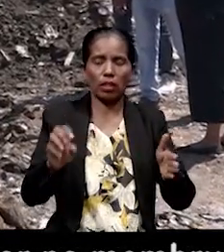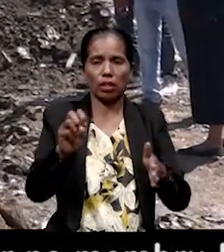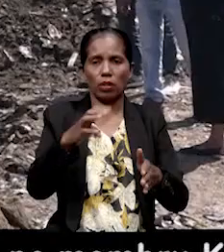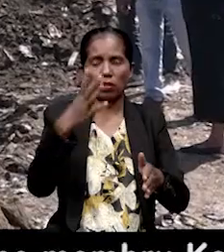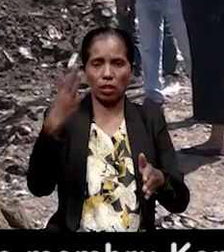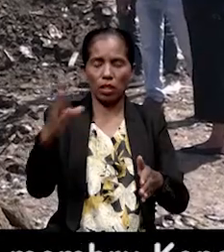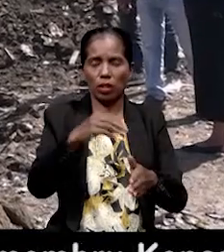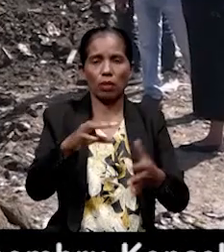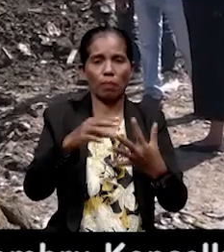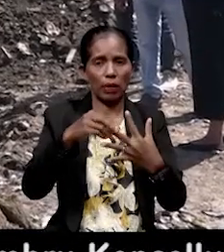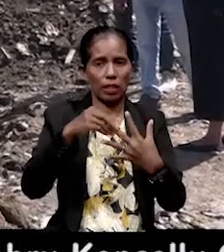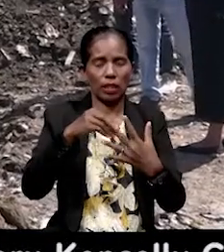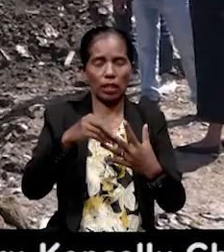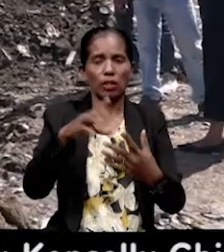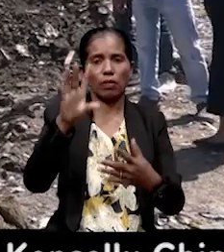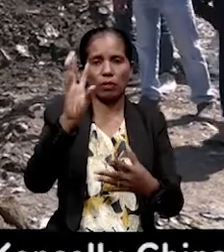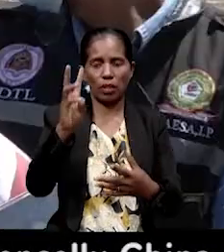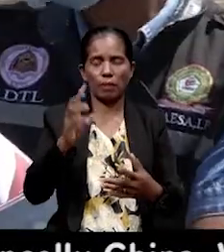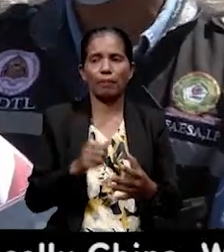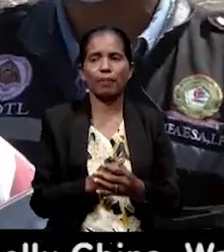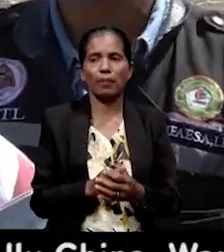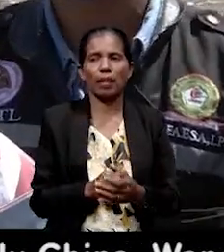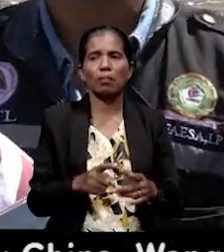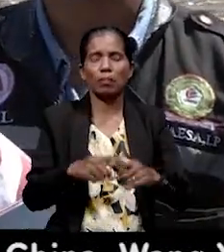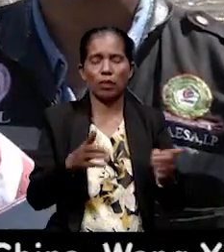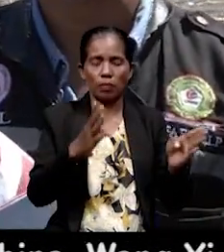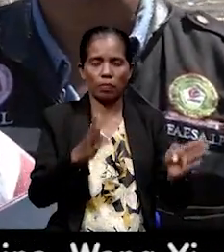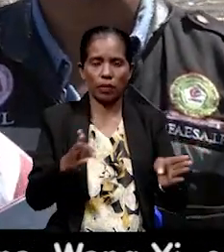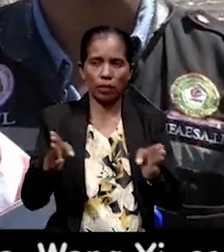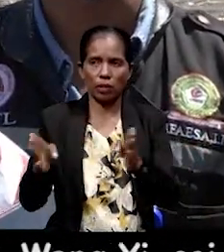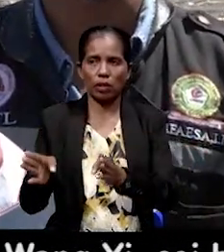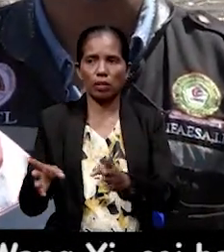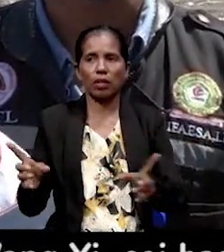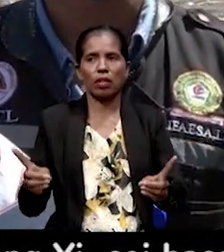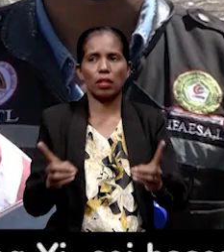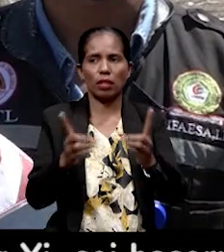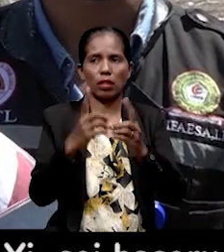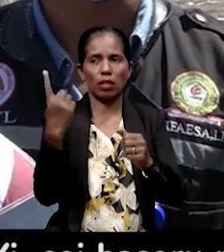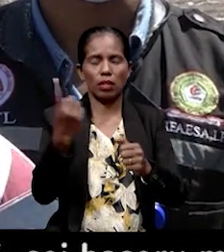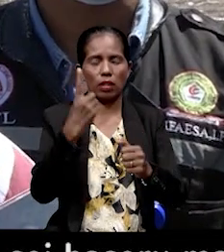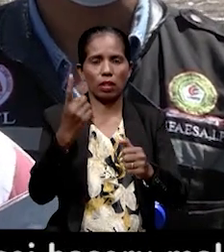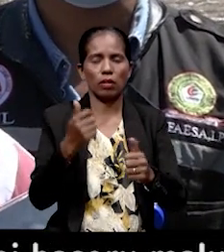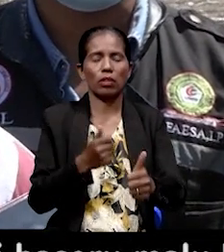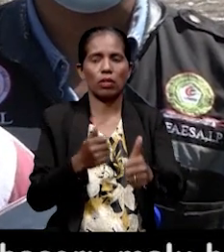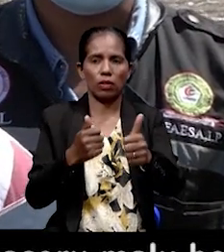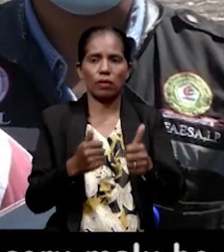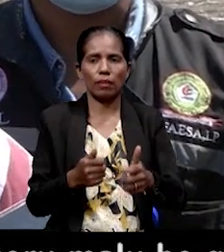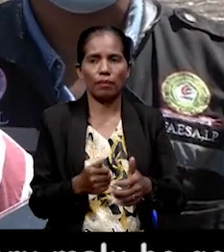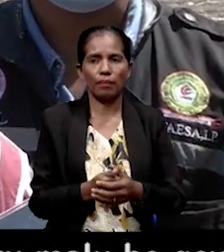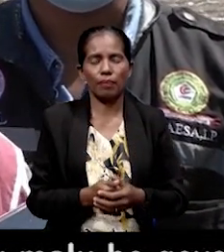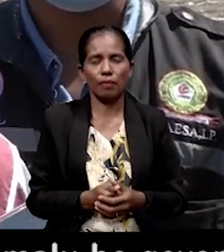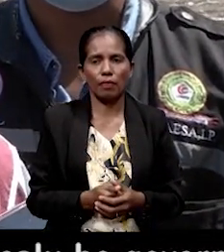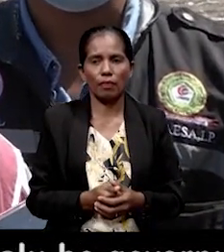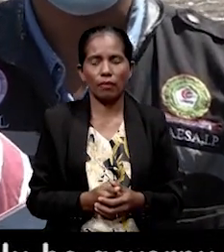ne empresa ma coopera mai be ini prosesu ba kontra ordenações ne na fatin lab. Autoridade de